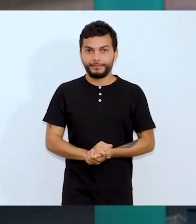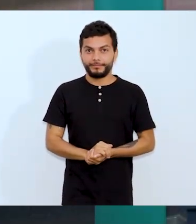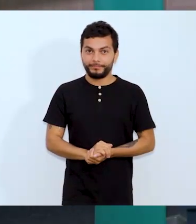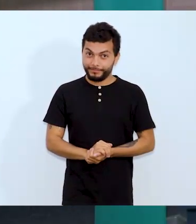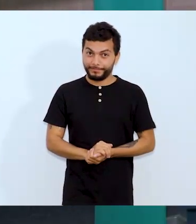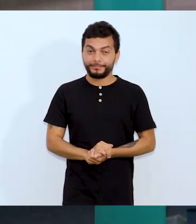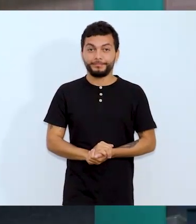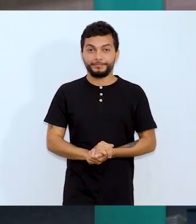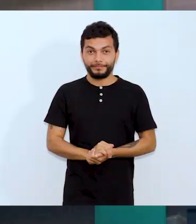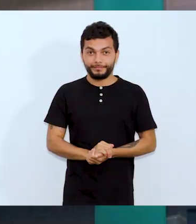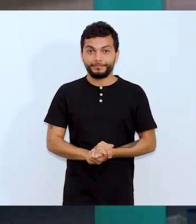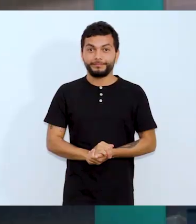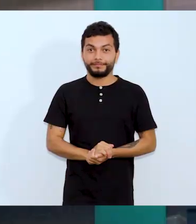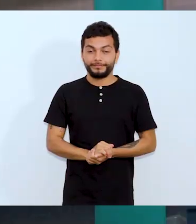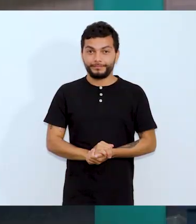Amauric.